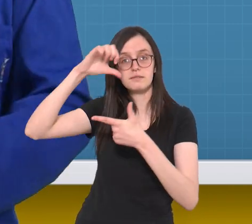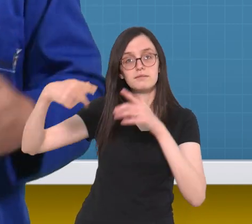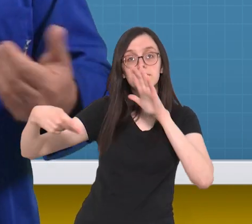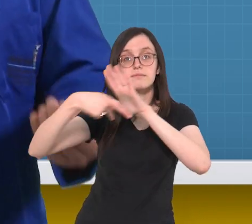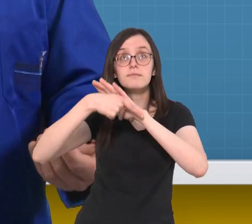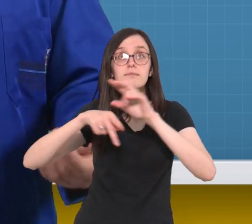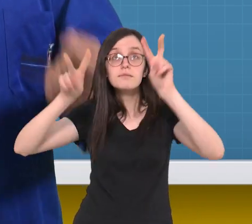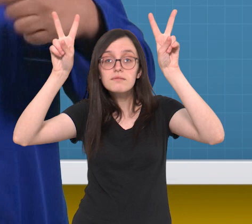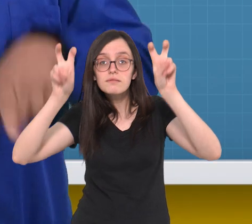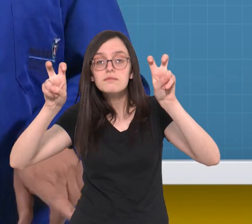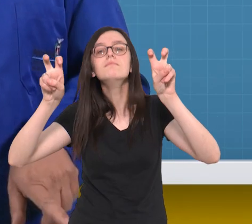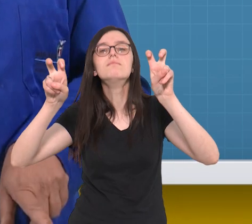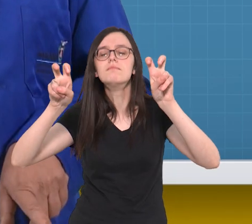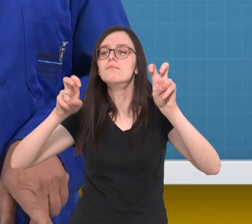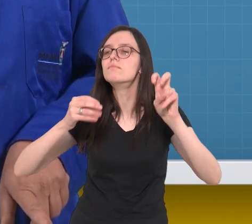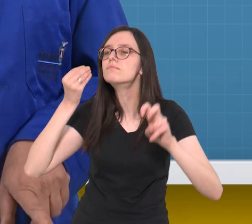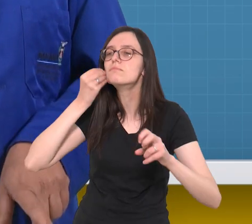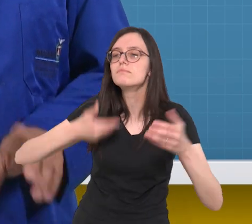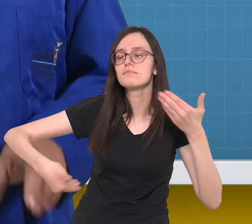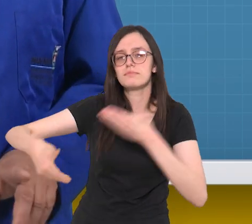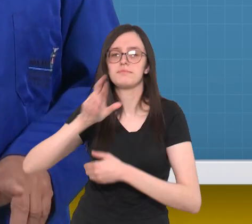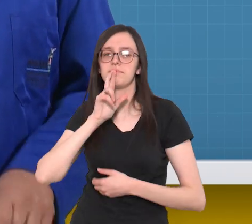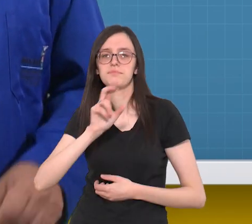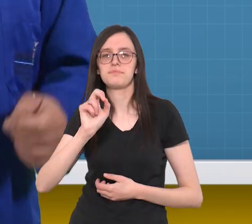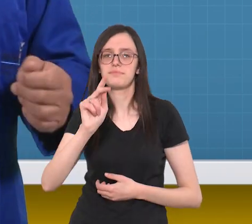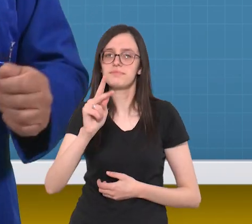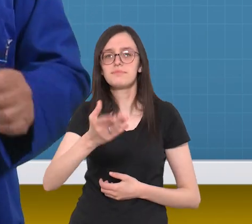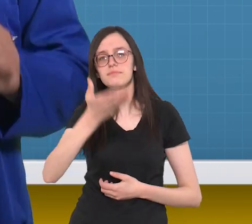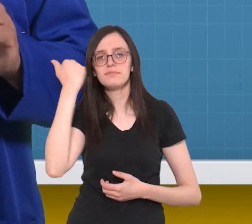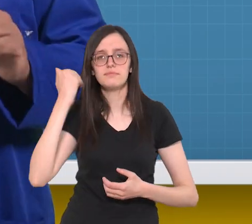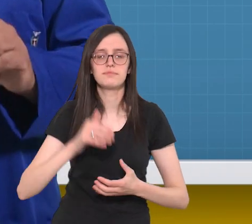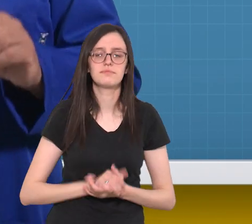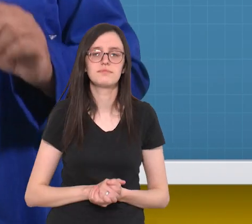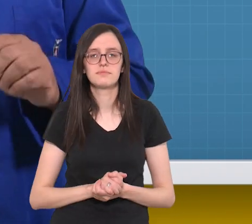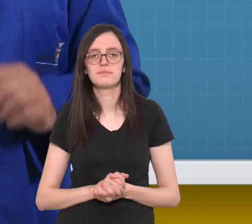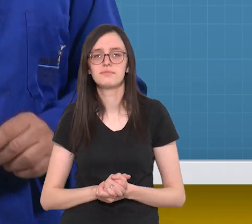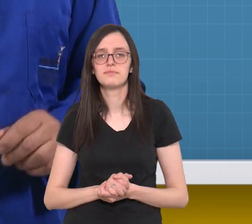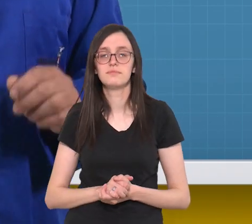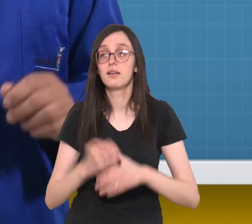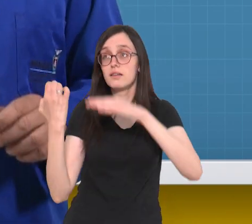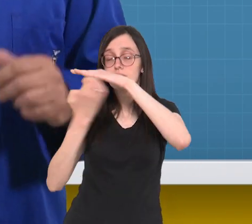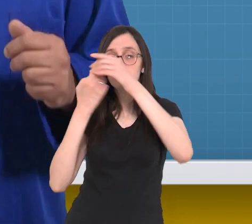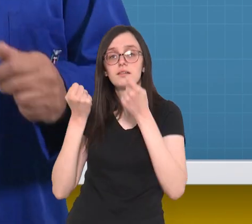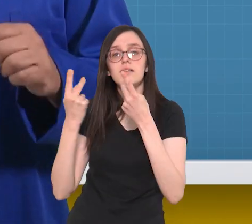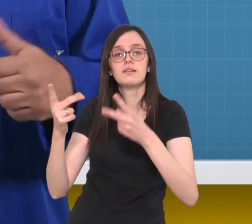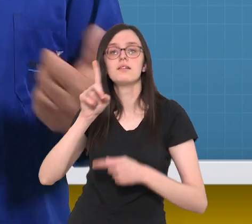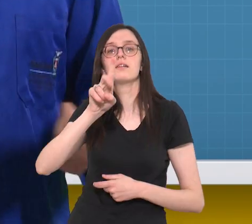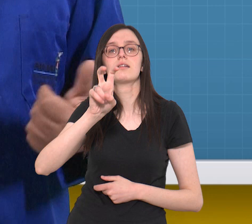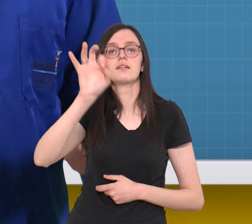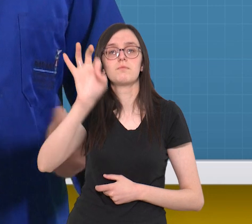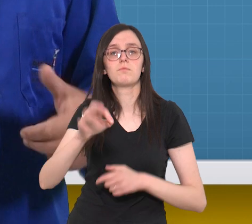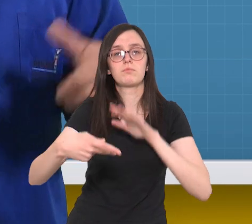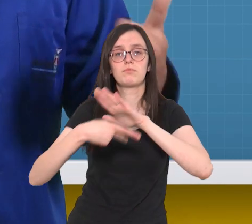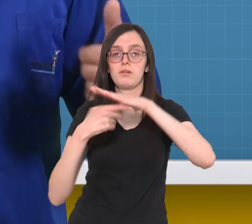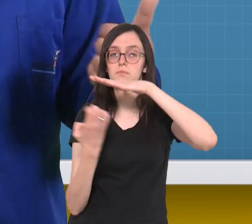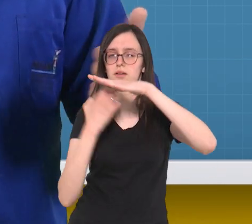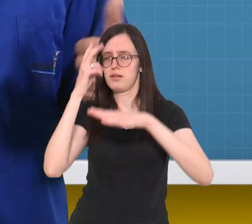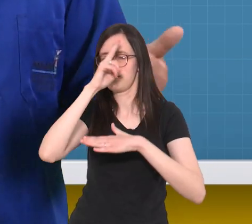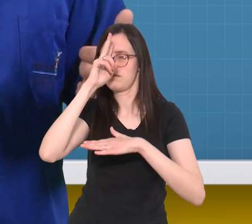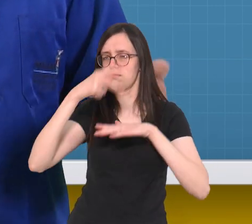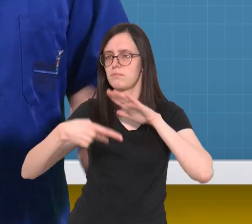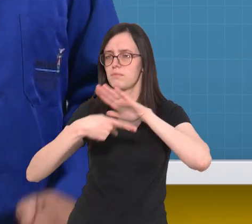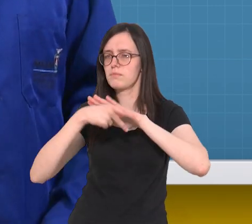tema, trago e juntos resolvemos. Vamos lá? Então, uma empresa vendeu 15% do seu patrimônio, lembra